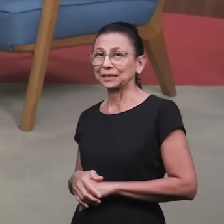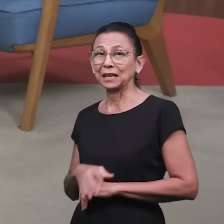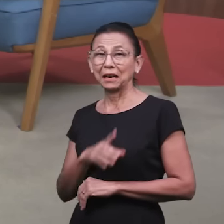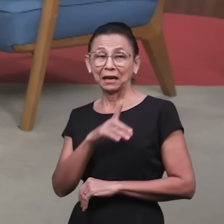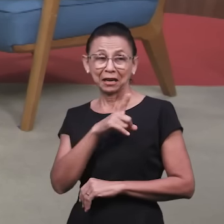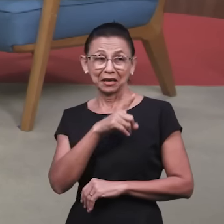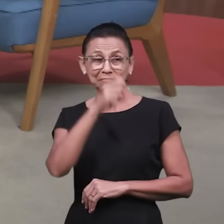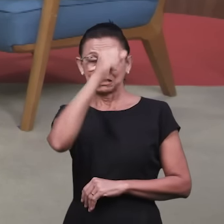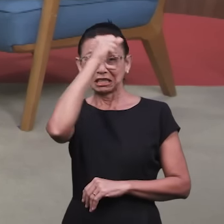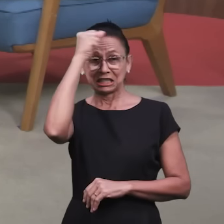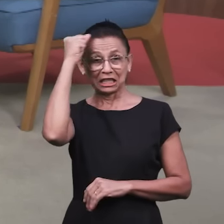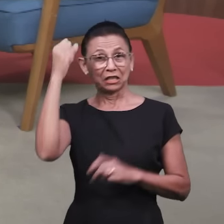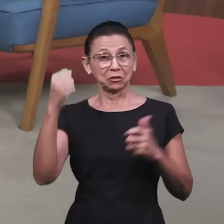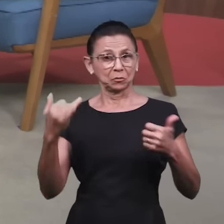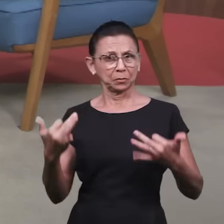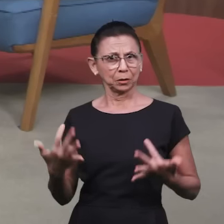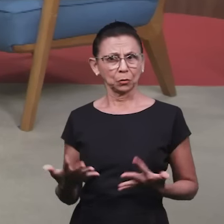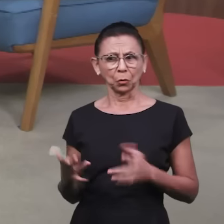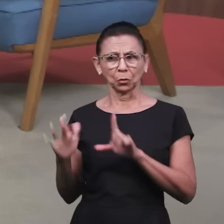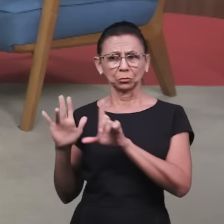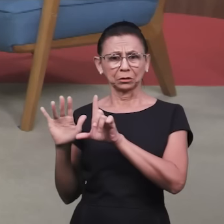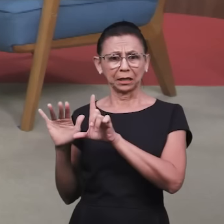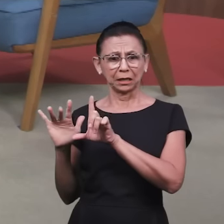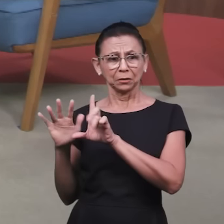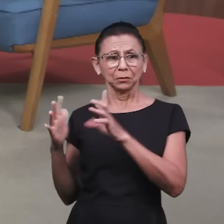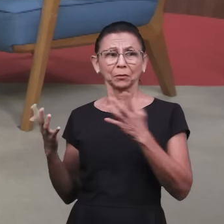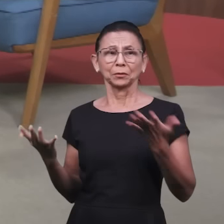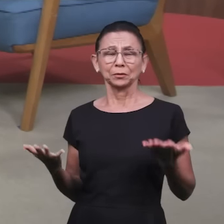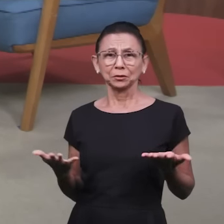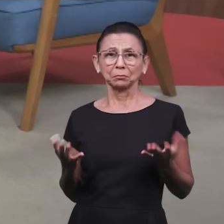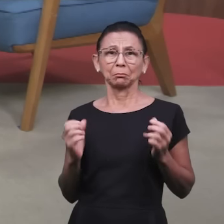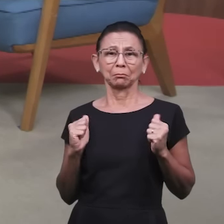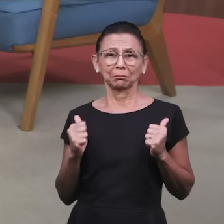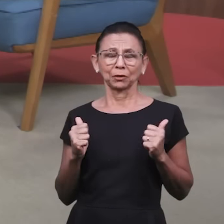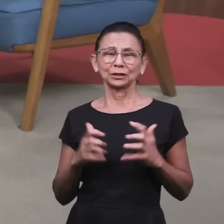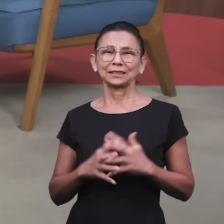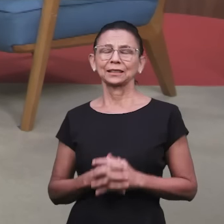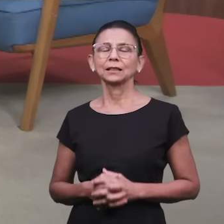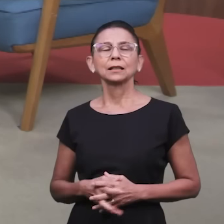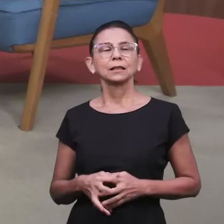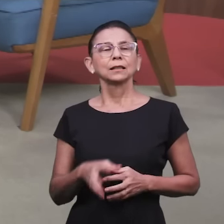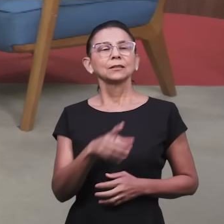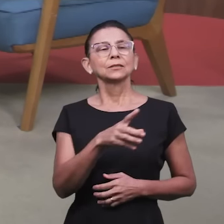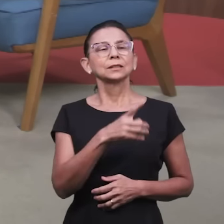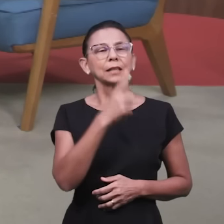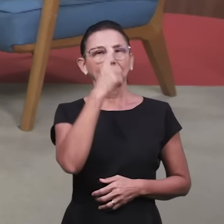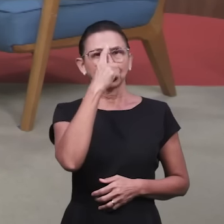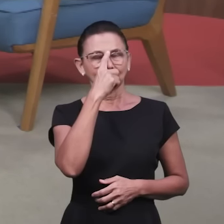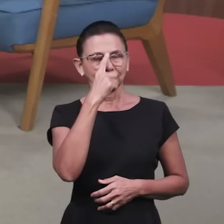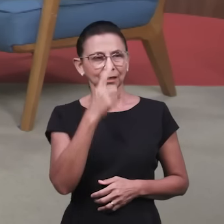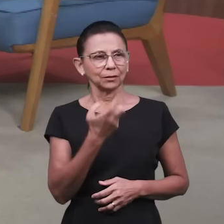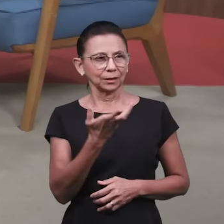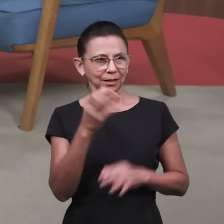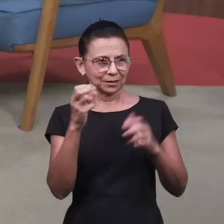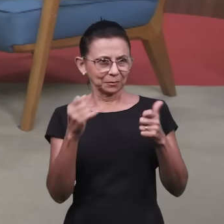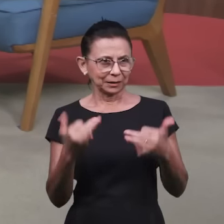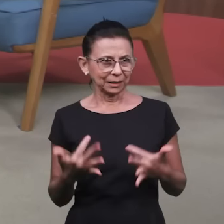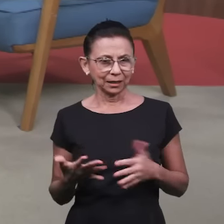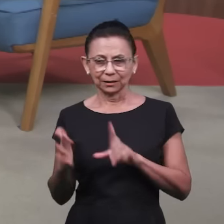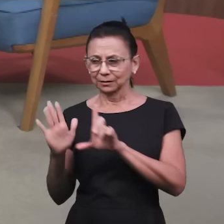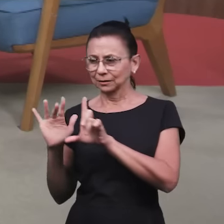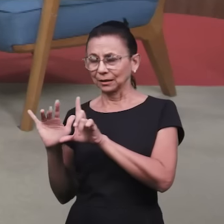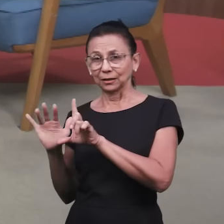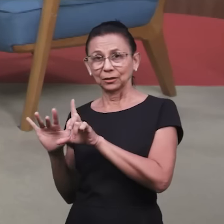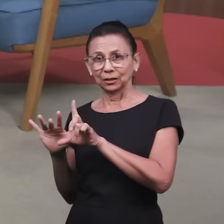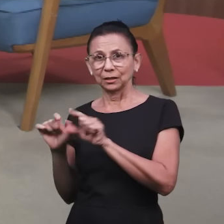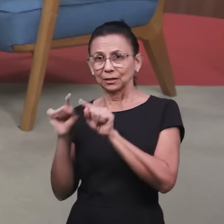Sérgio? Você explicou do final, eu expliquei. Então vamos lá. Daniel, você quer explicar esse QR Code que está aparecendo aí na tela, do que se trata?